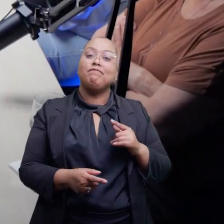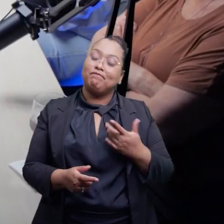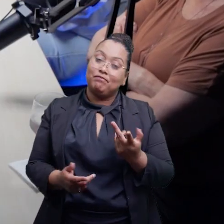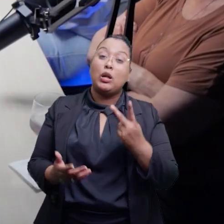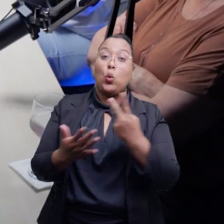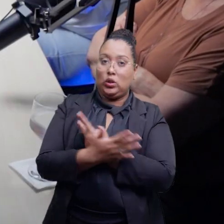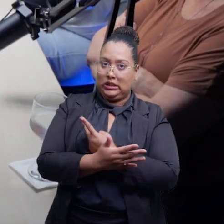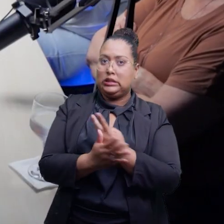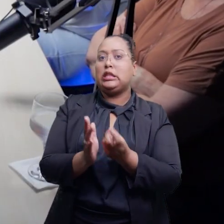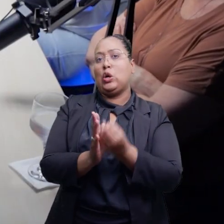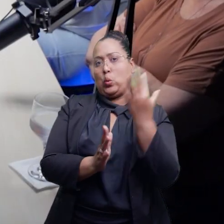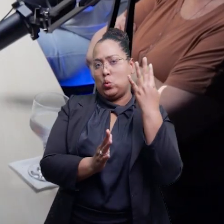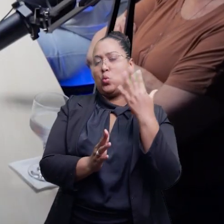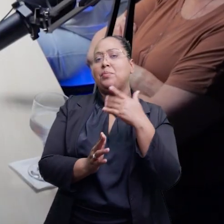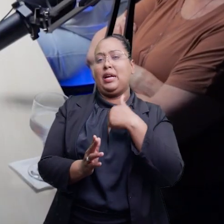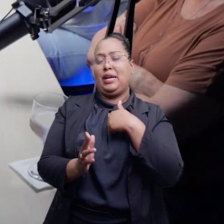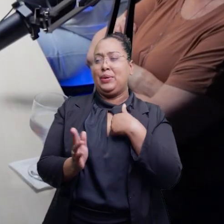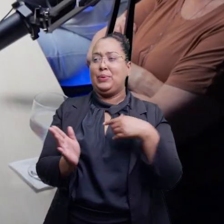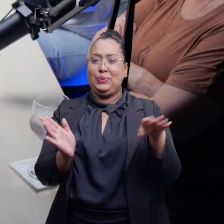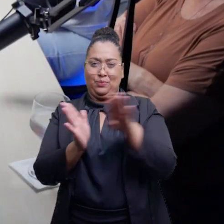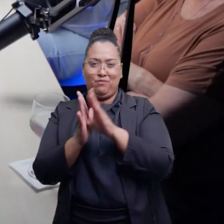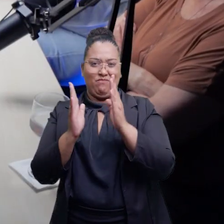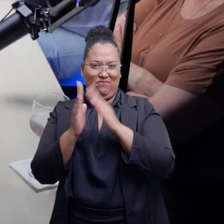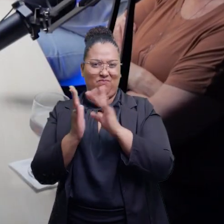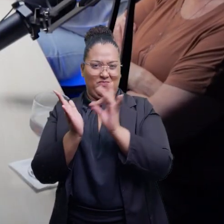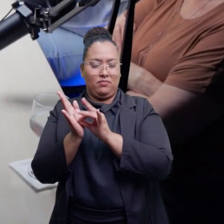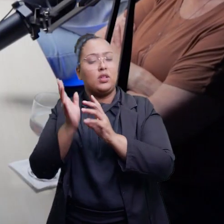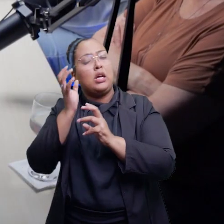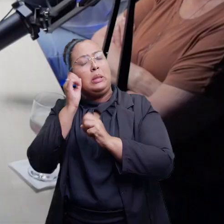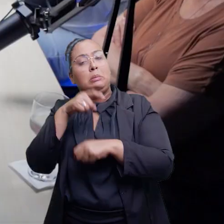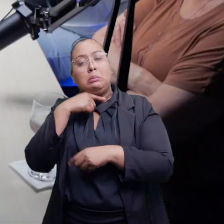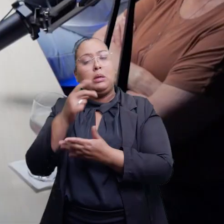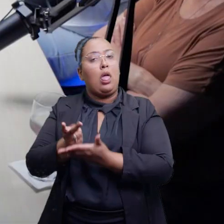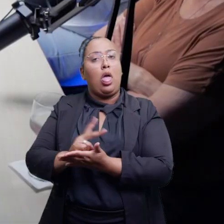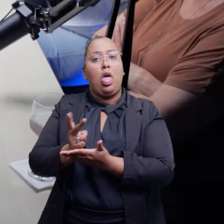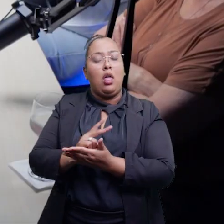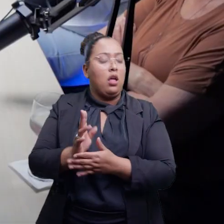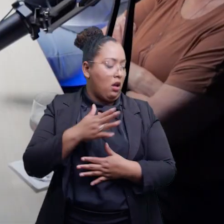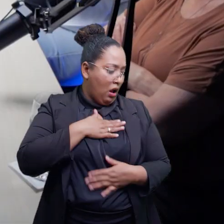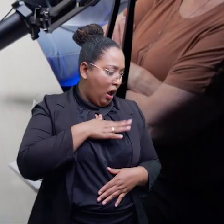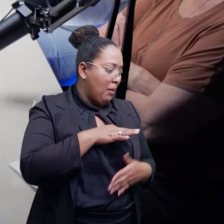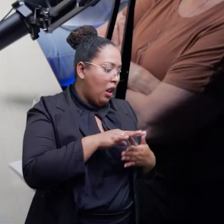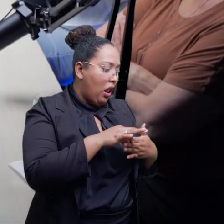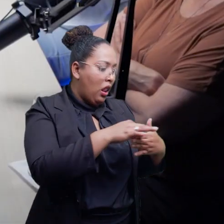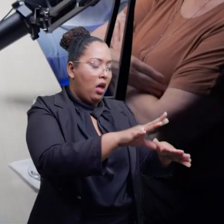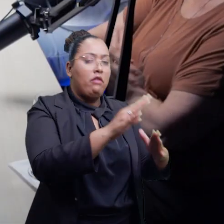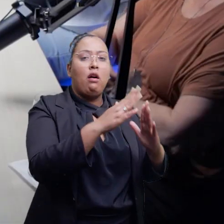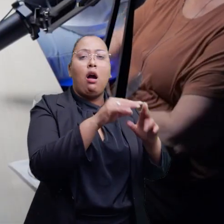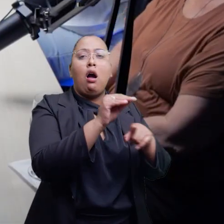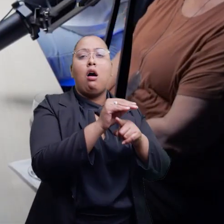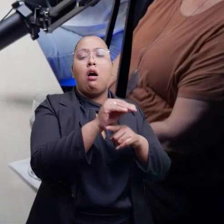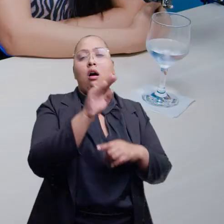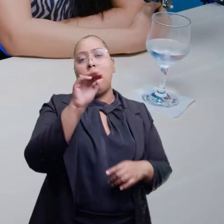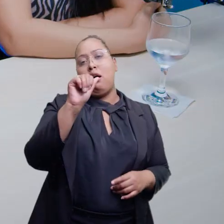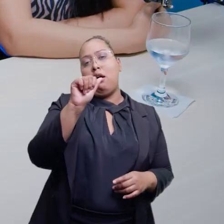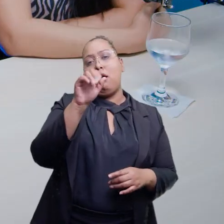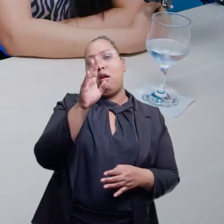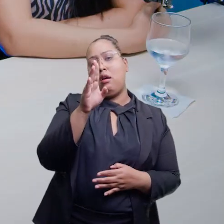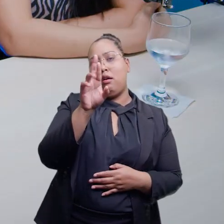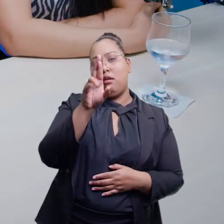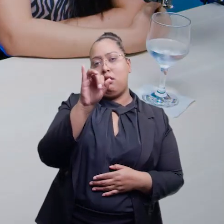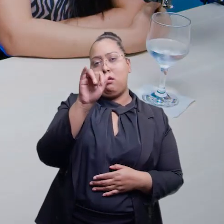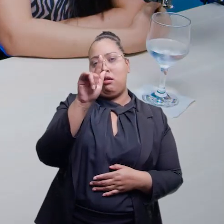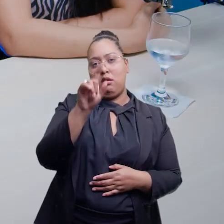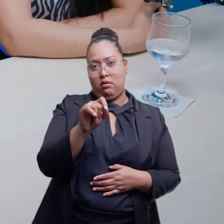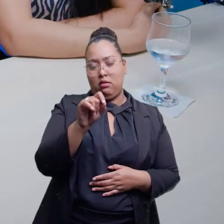não é à toa que aconteceu algumas vezes de eu não conseguir dormir lá e eles me levaram de volta pro abrigo para me acalmar, né? Aos